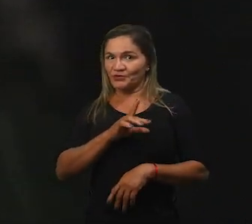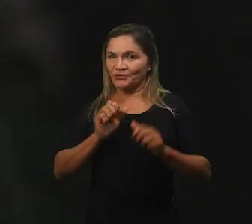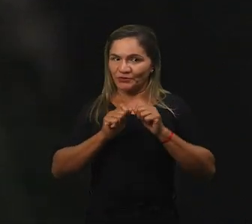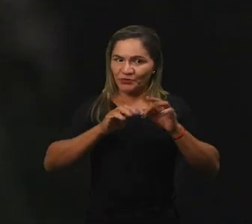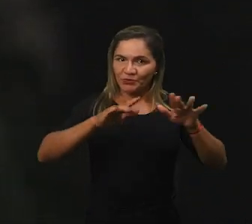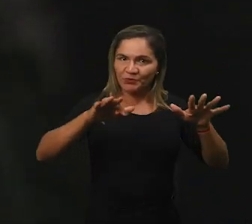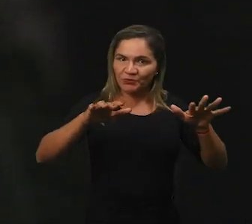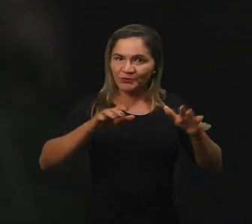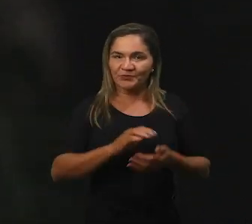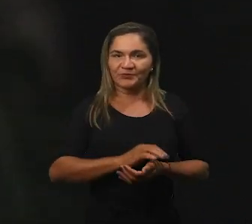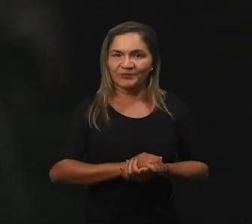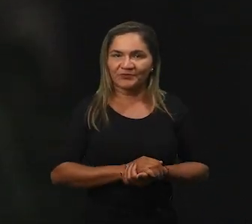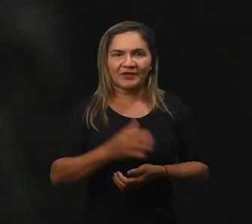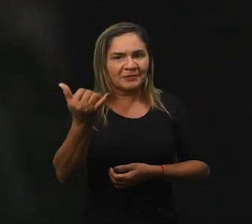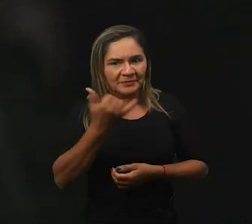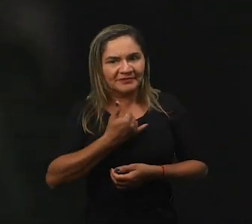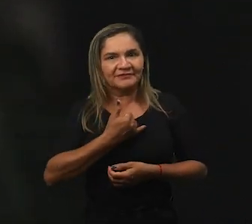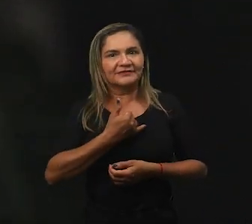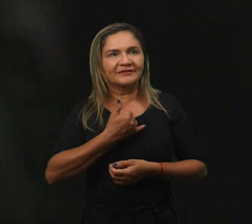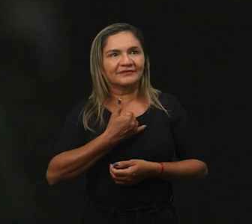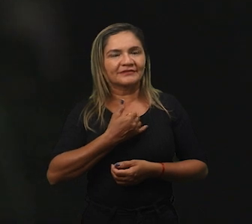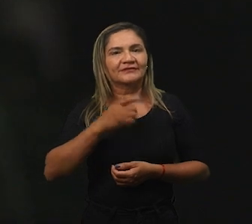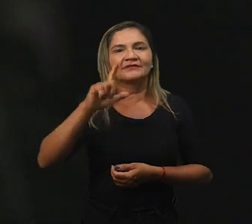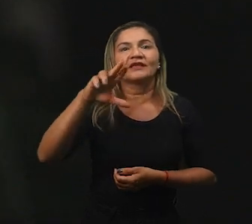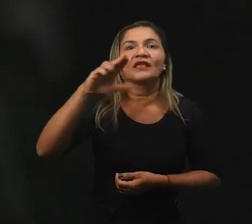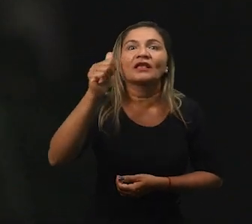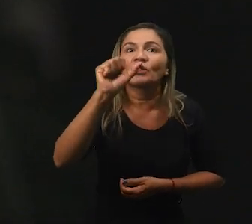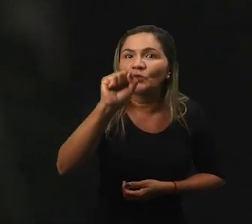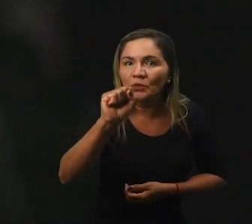Eu tô aqui, viu? Eu só tava ali pegando o negócio.